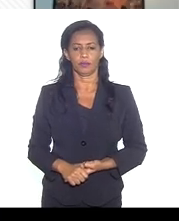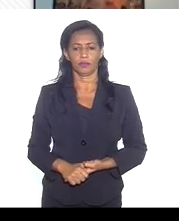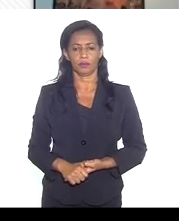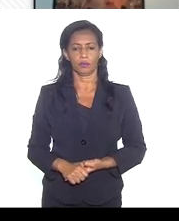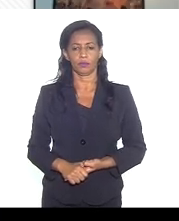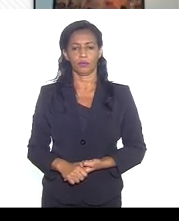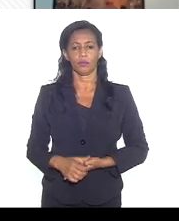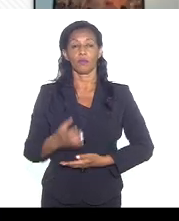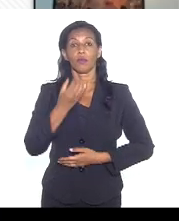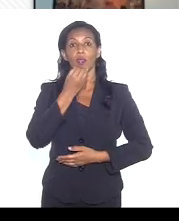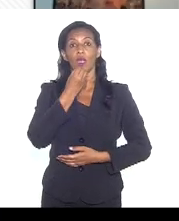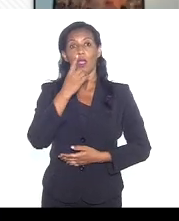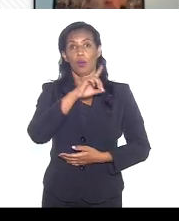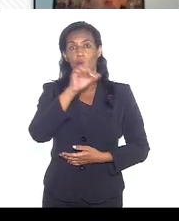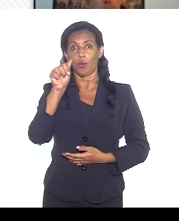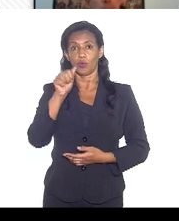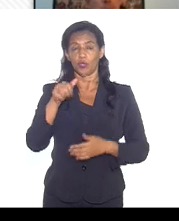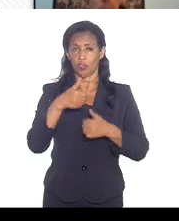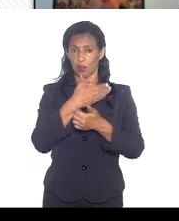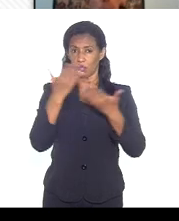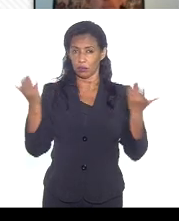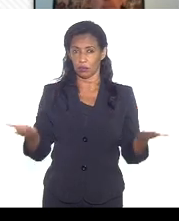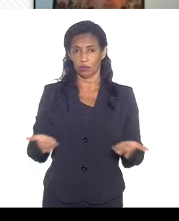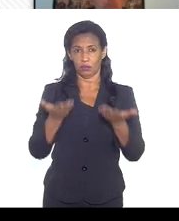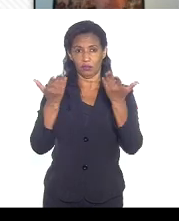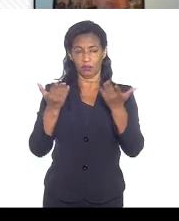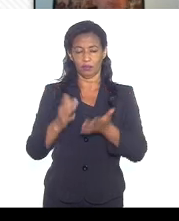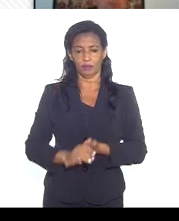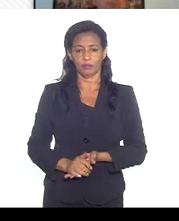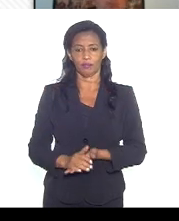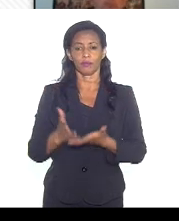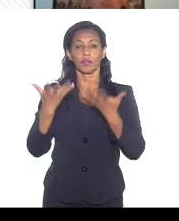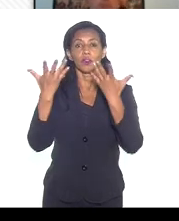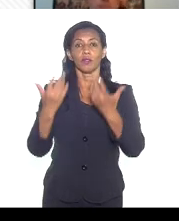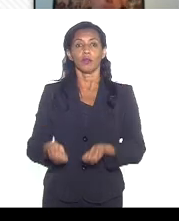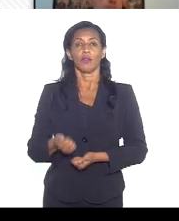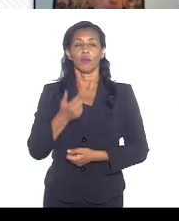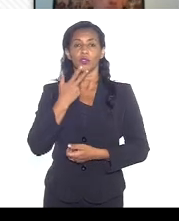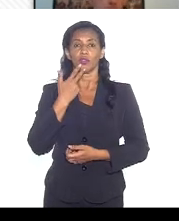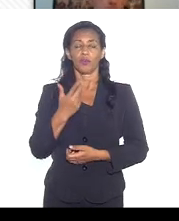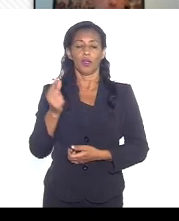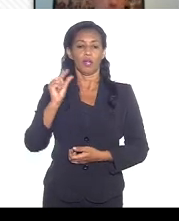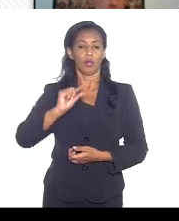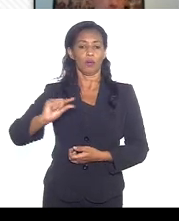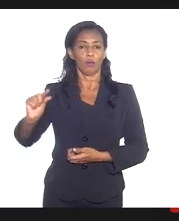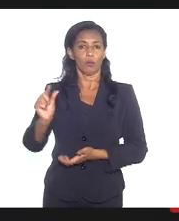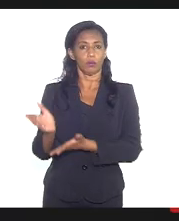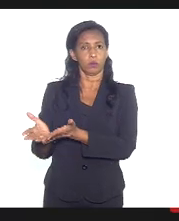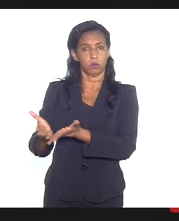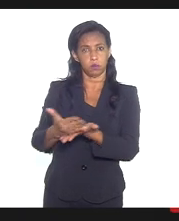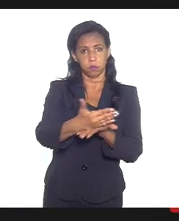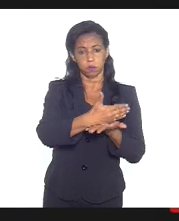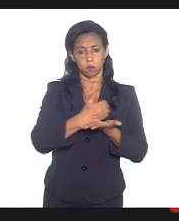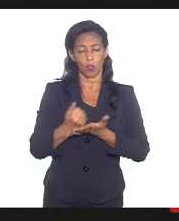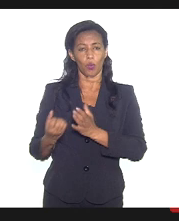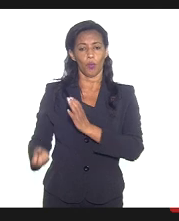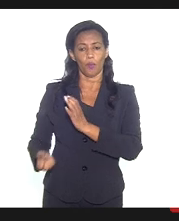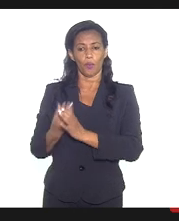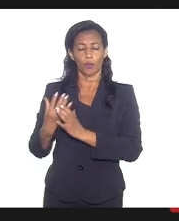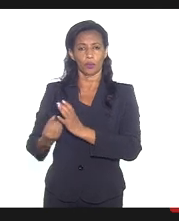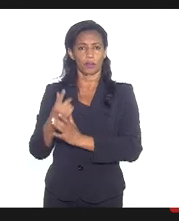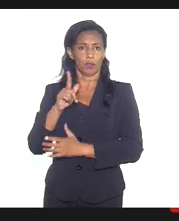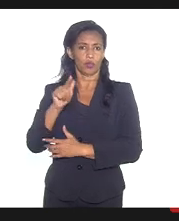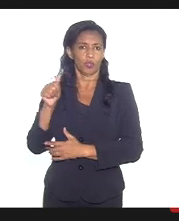Bom dia a todos. Vamos falar aqui agora um pouco da arrecadação com produção de gás